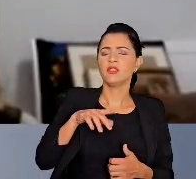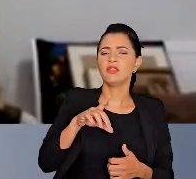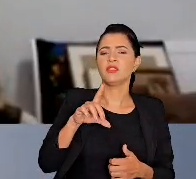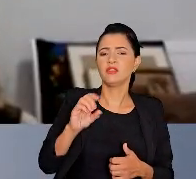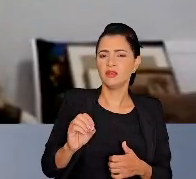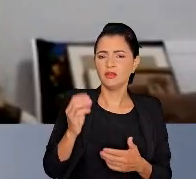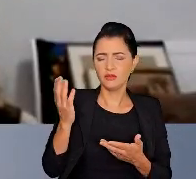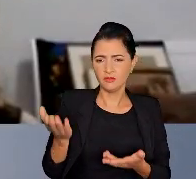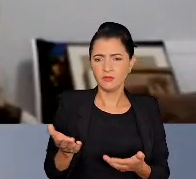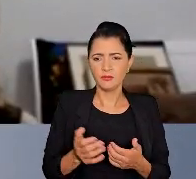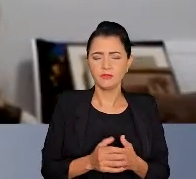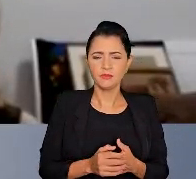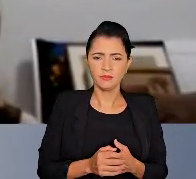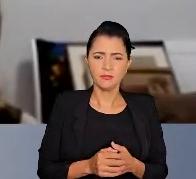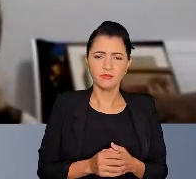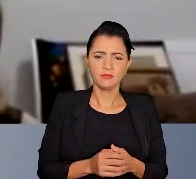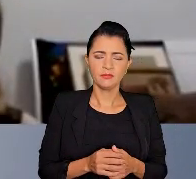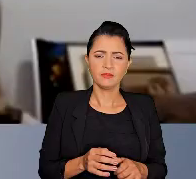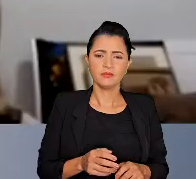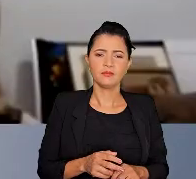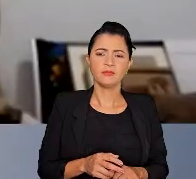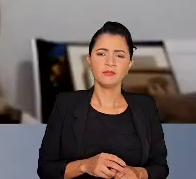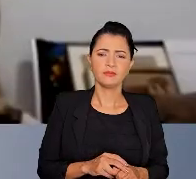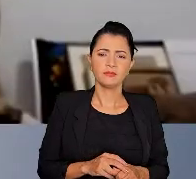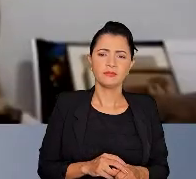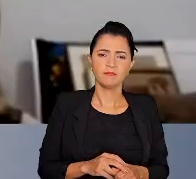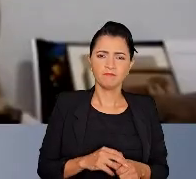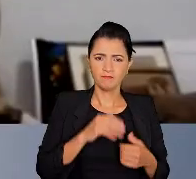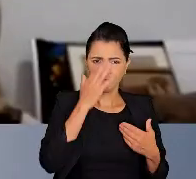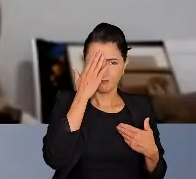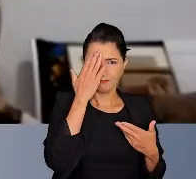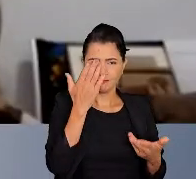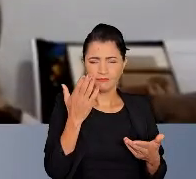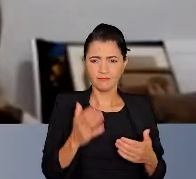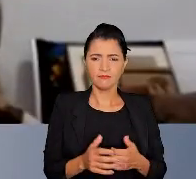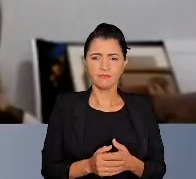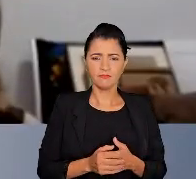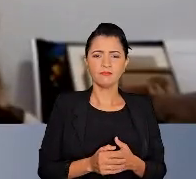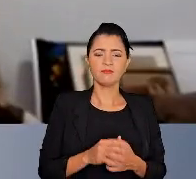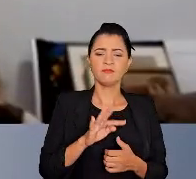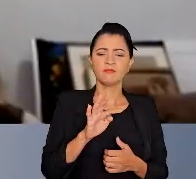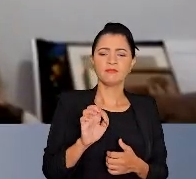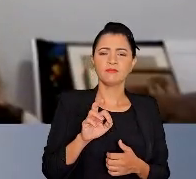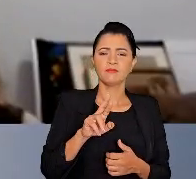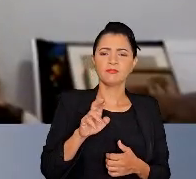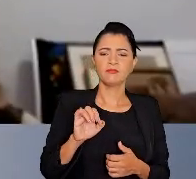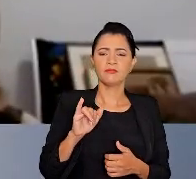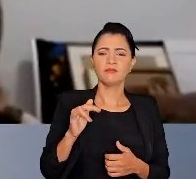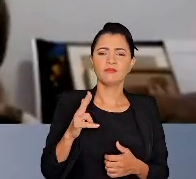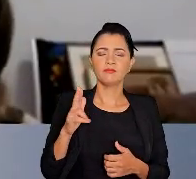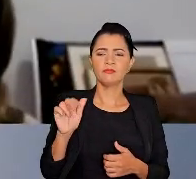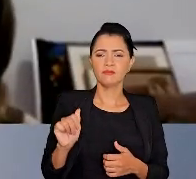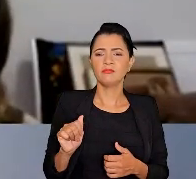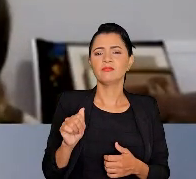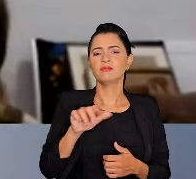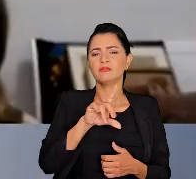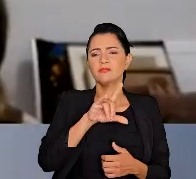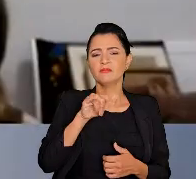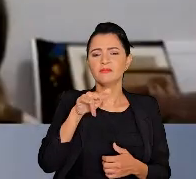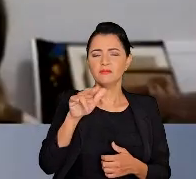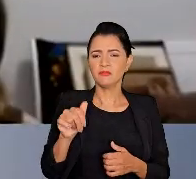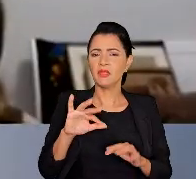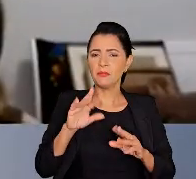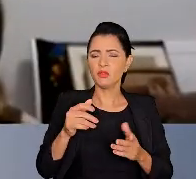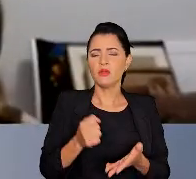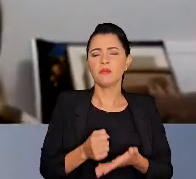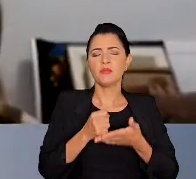considerações finais. Muito obrigado, doutora Terezinha, doutora Diana, todos os que nos apoiaram